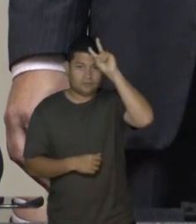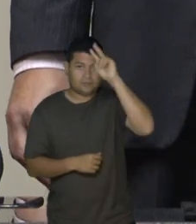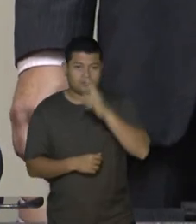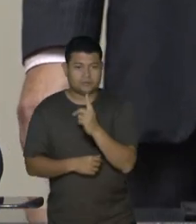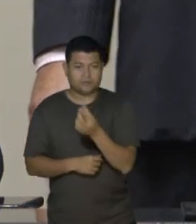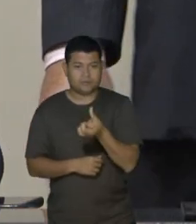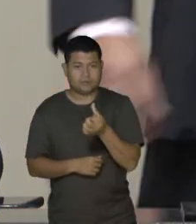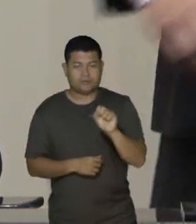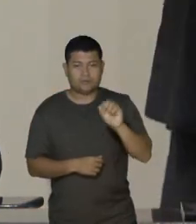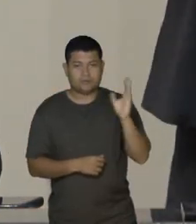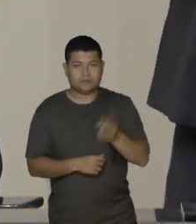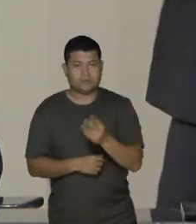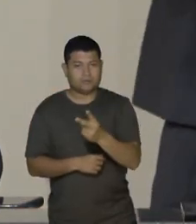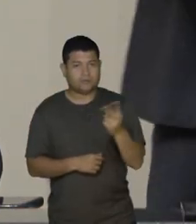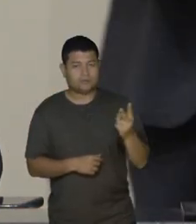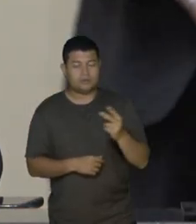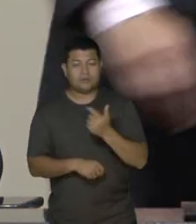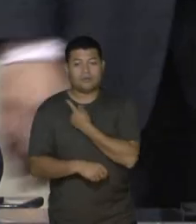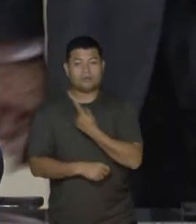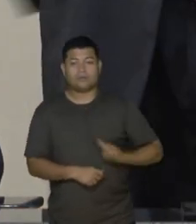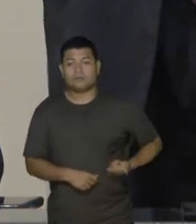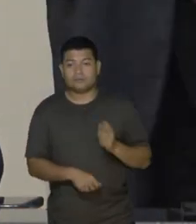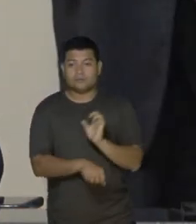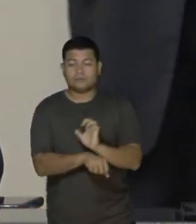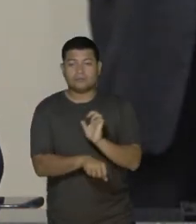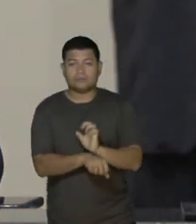168-2022, do deputado, aliás, do Governo do Estado,